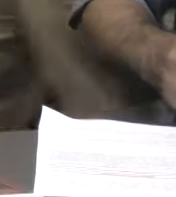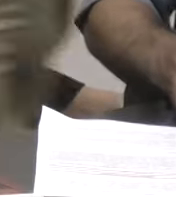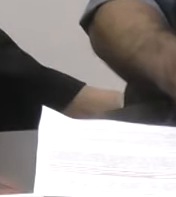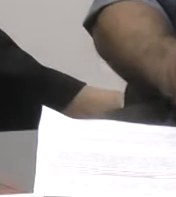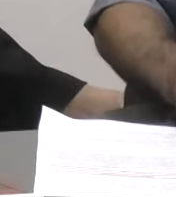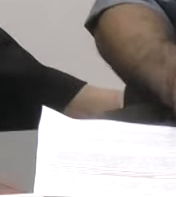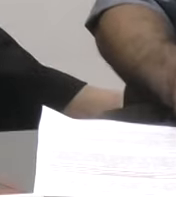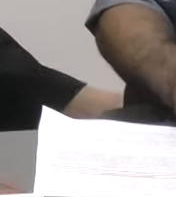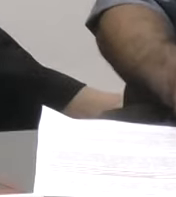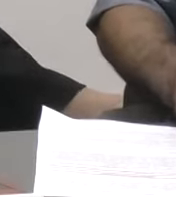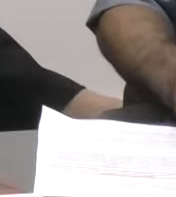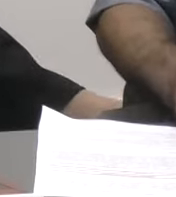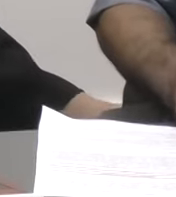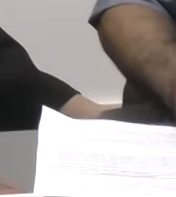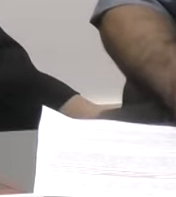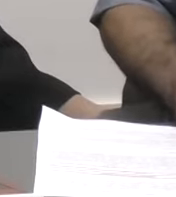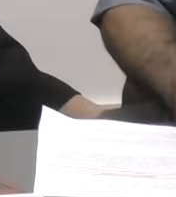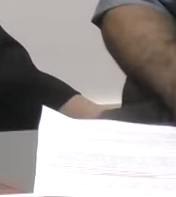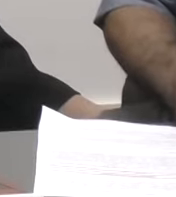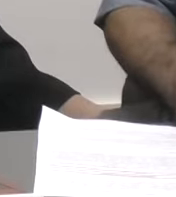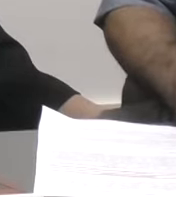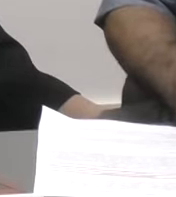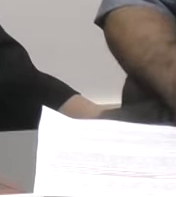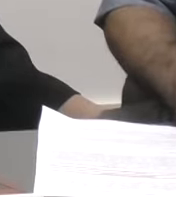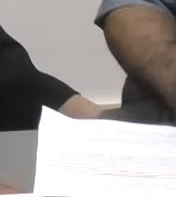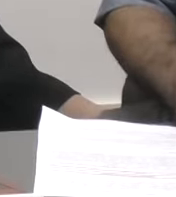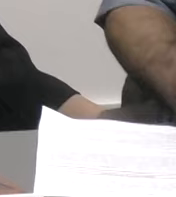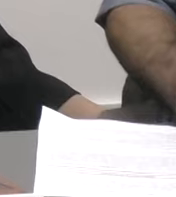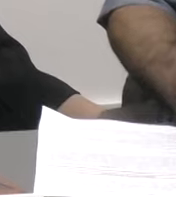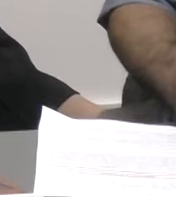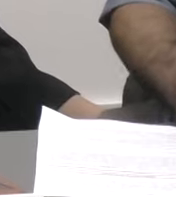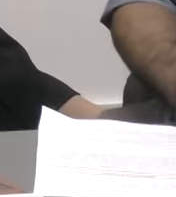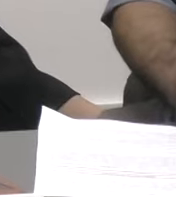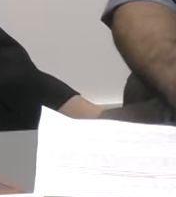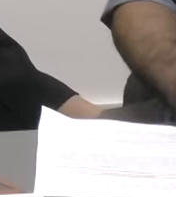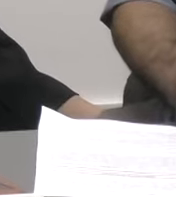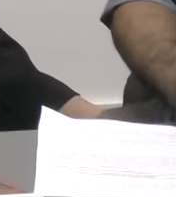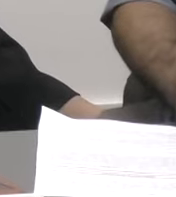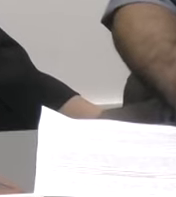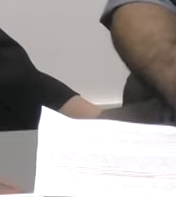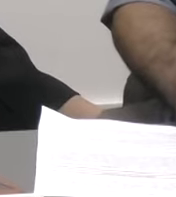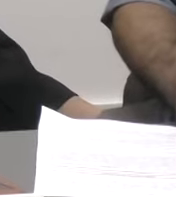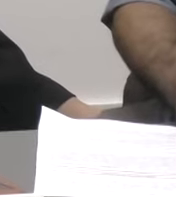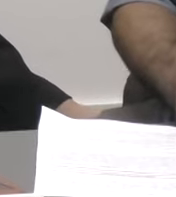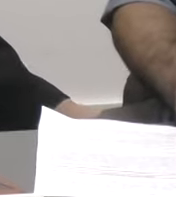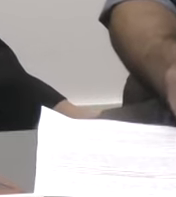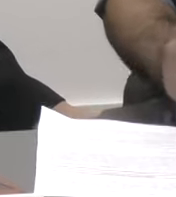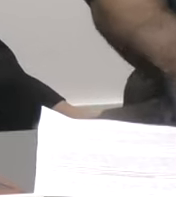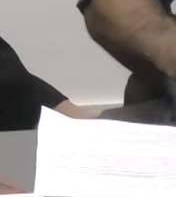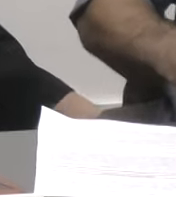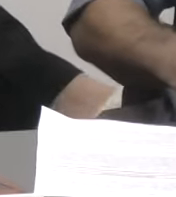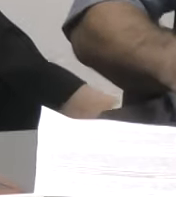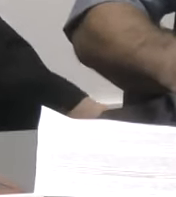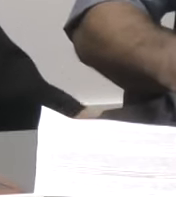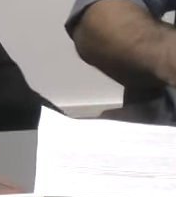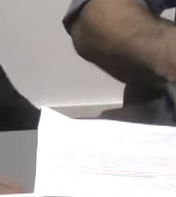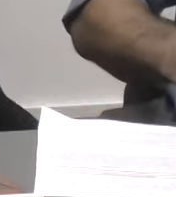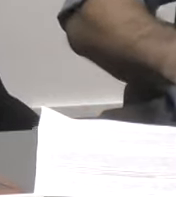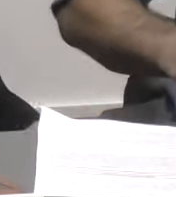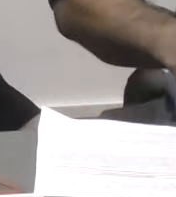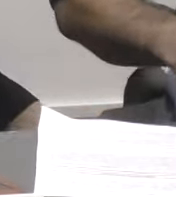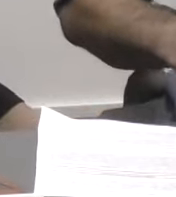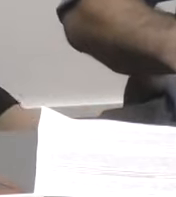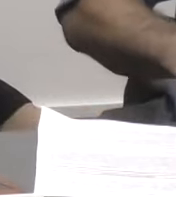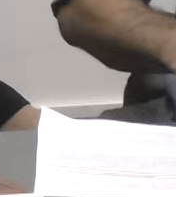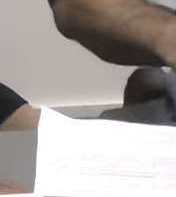Imagino que, entre outras coisas, o cumprimento da lei, os termos da lei, que, aliás, já houve várias audiências públicas sobre essa lei, com